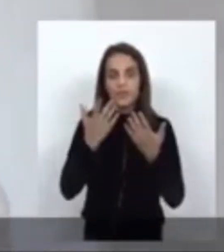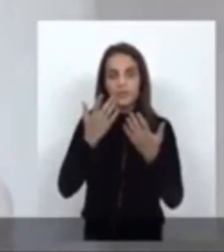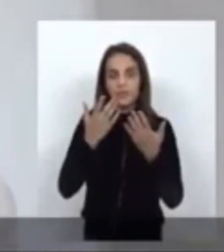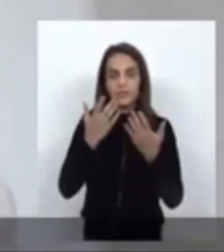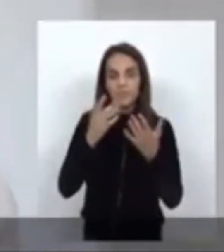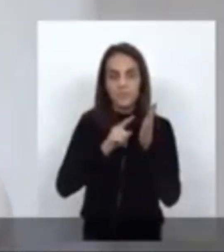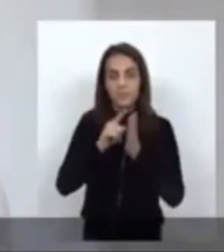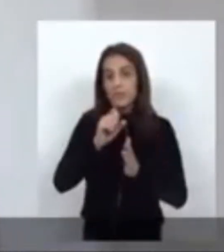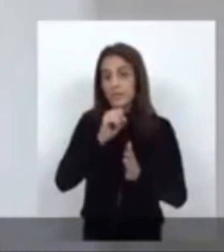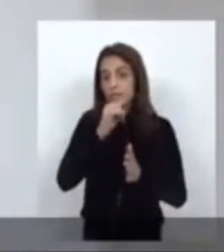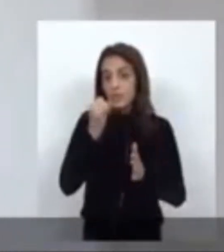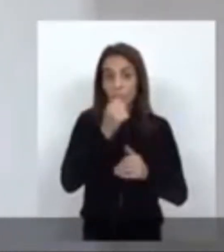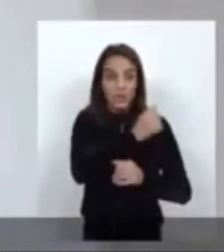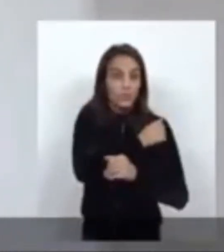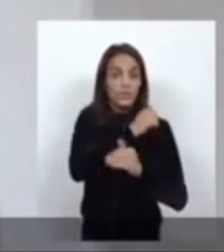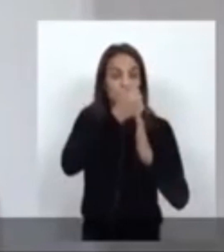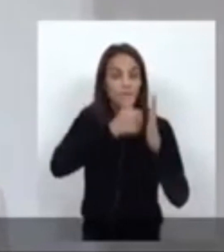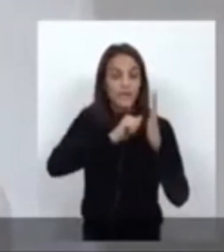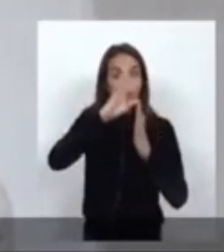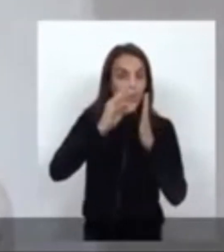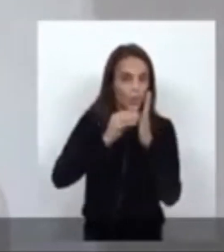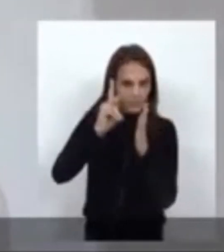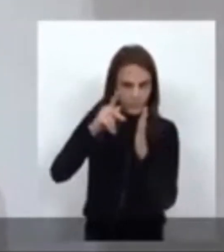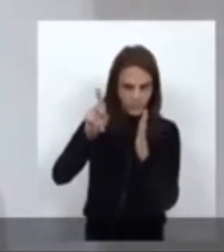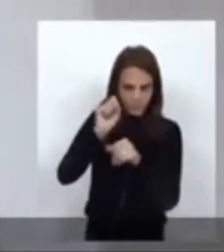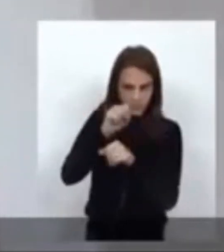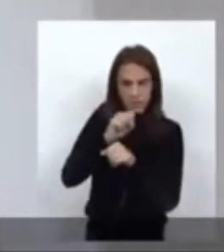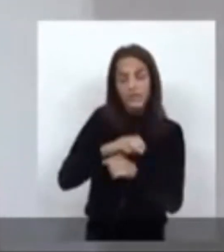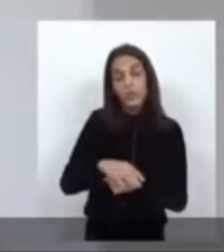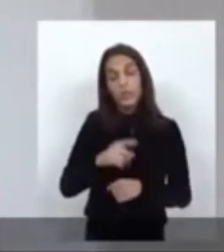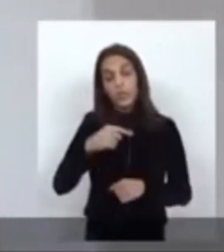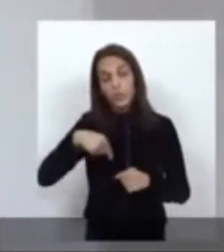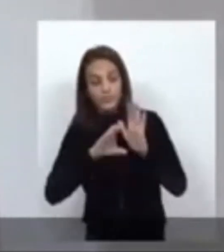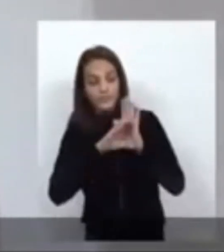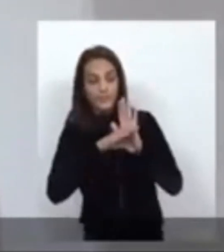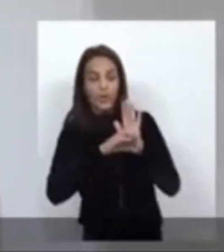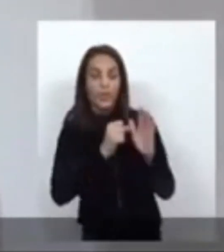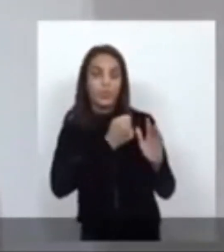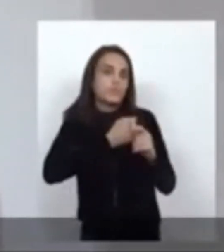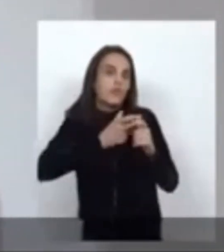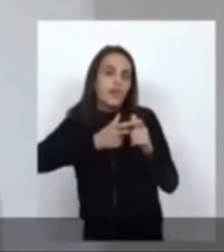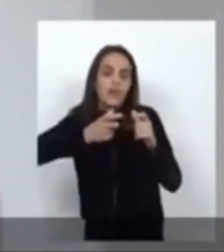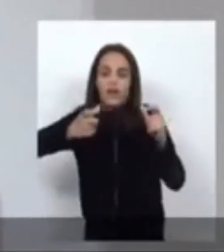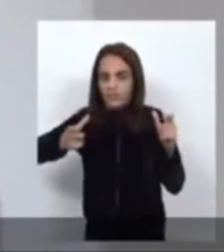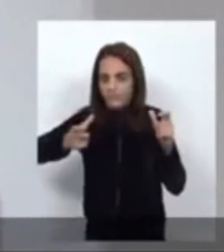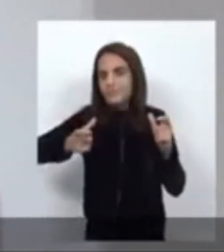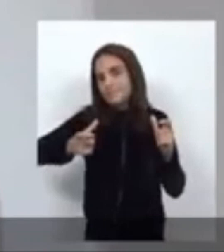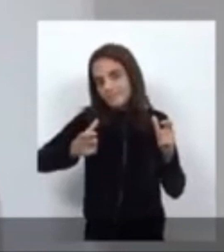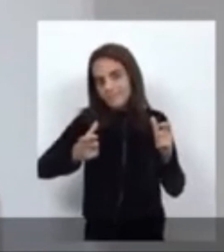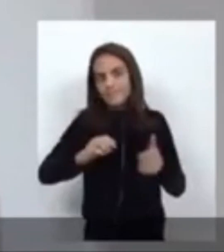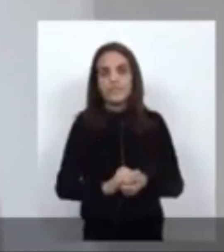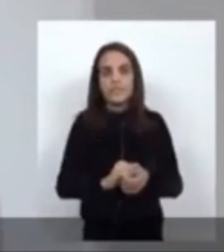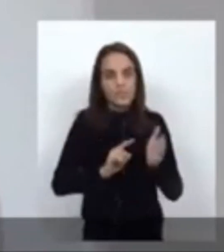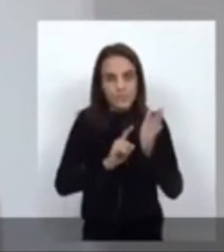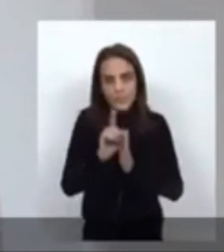aluno vai avaliar todos os professores. A gente vai seguir o contexto para que não fique um número tão grande de